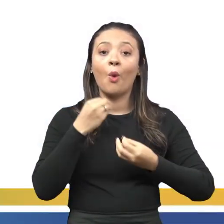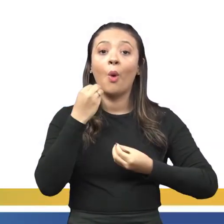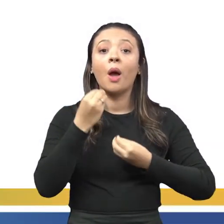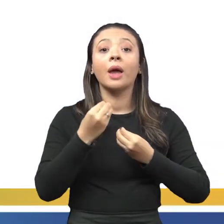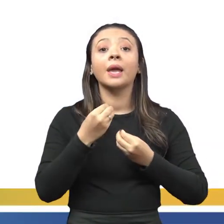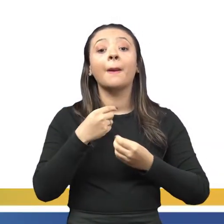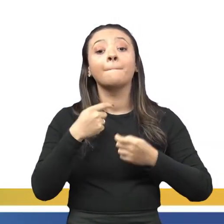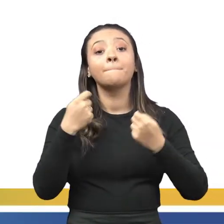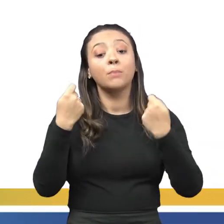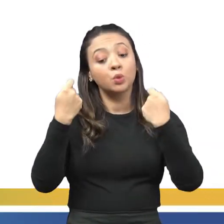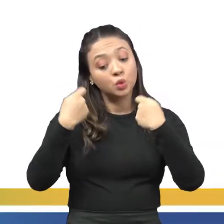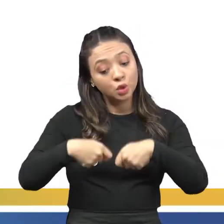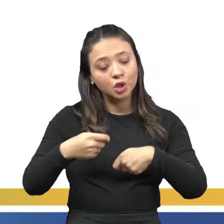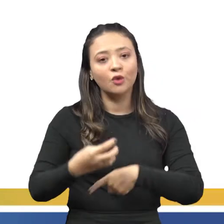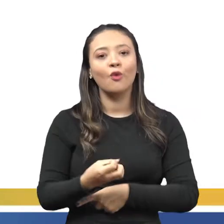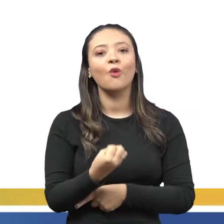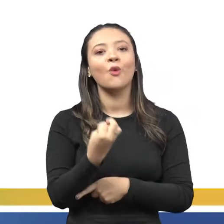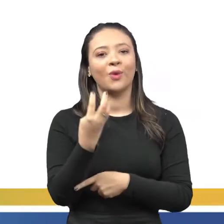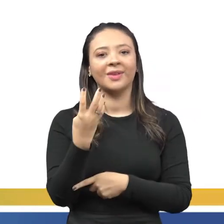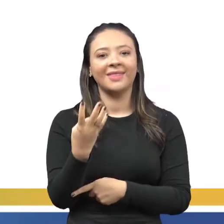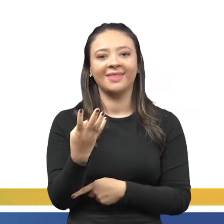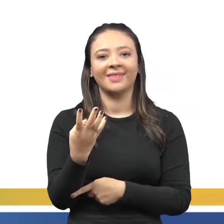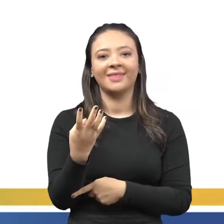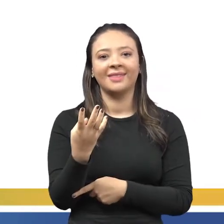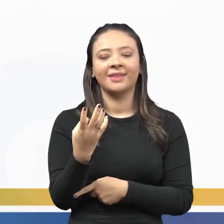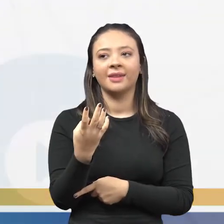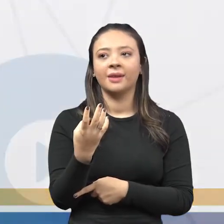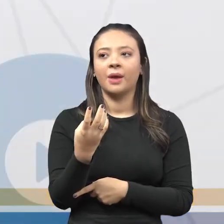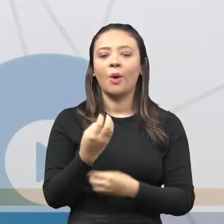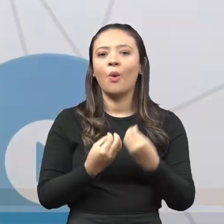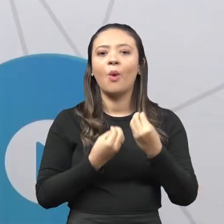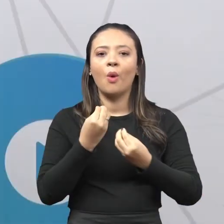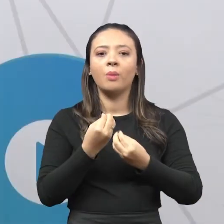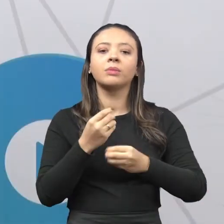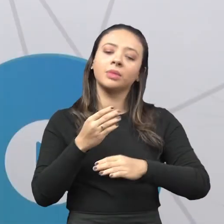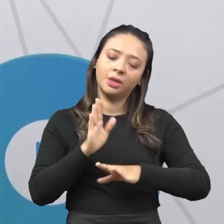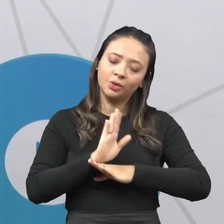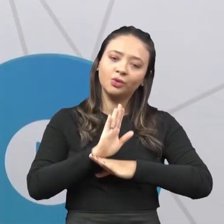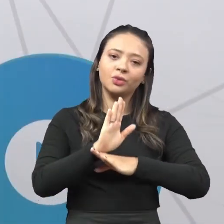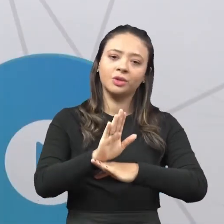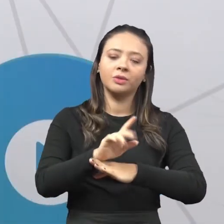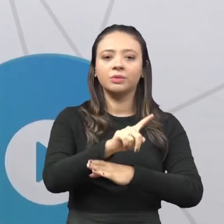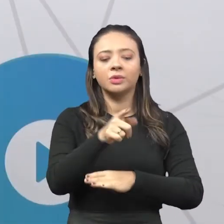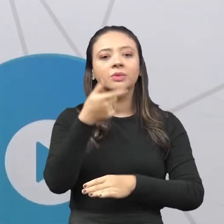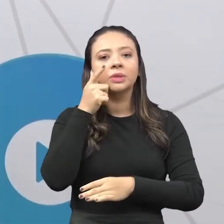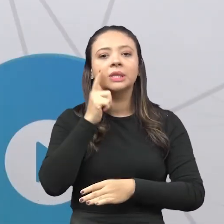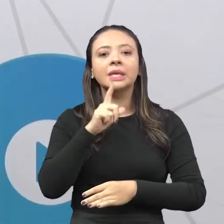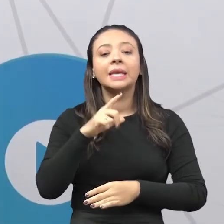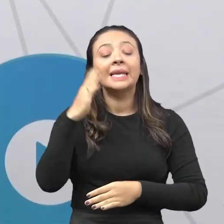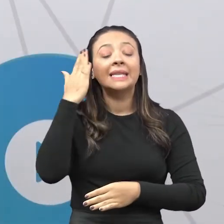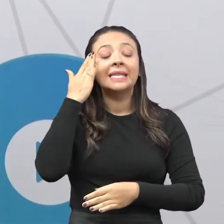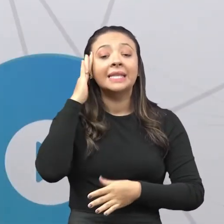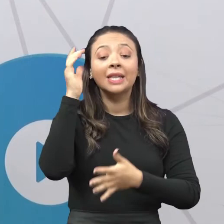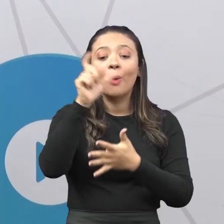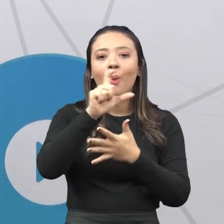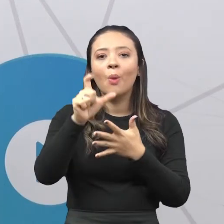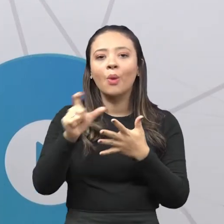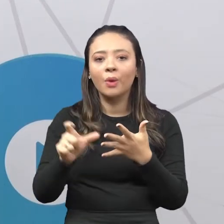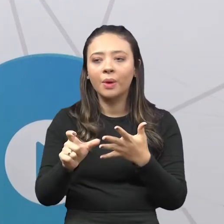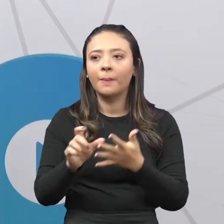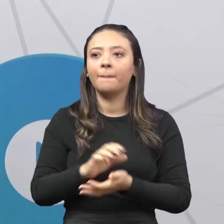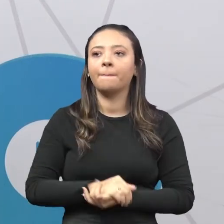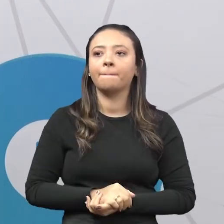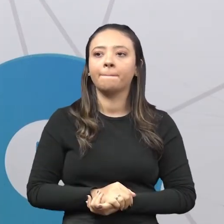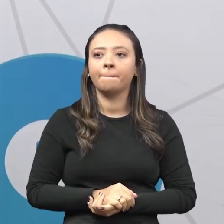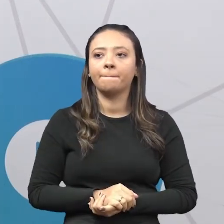quantificadores, ou quantifiers. Esses quantificadores vão nos ajudar a dar aí um sentido de plural para essas palavras. Vamos